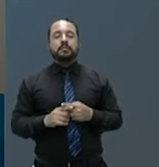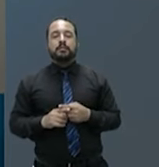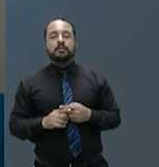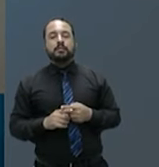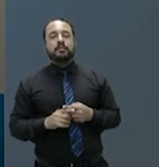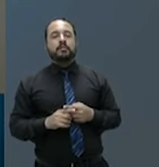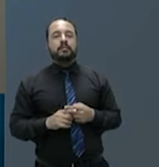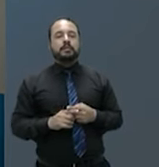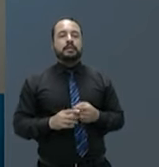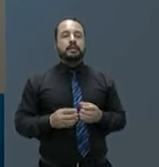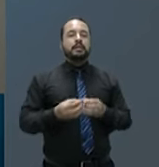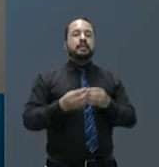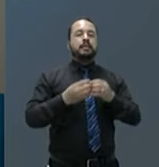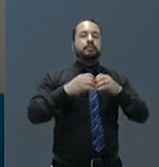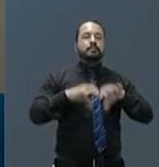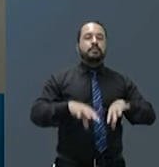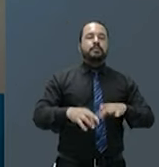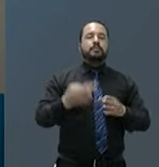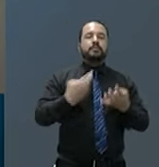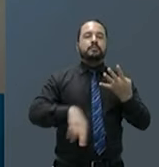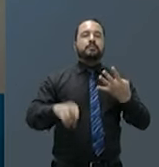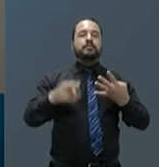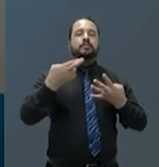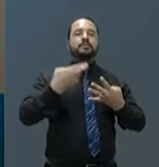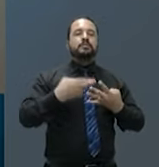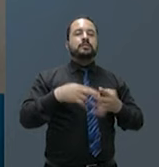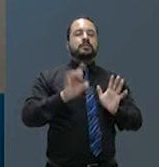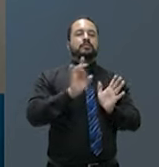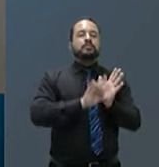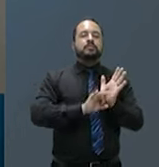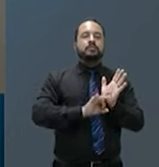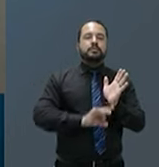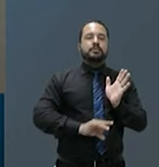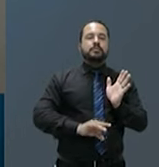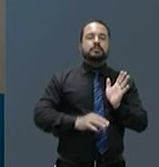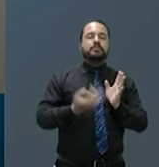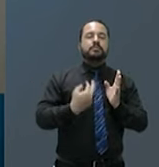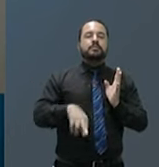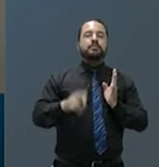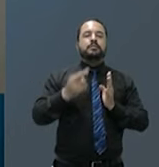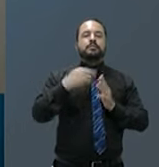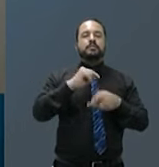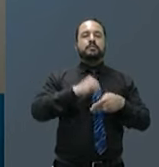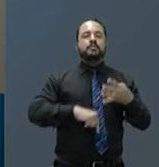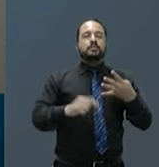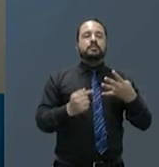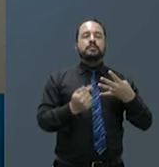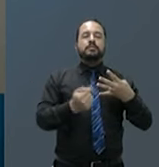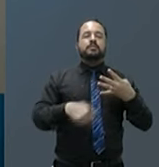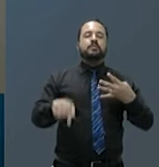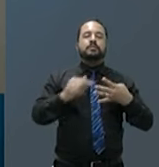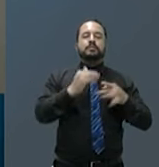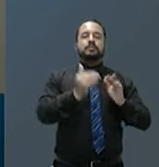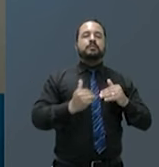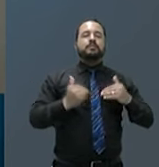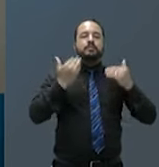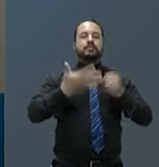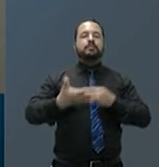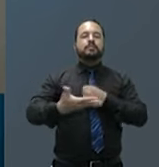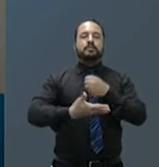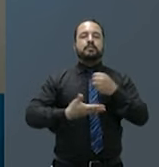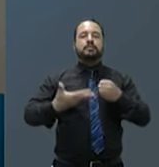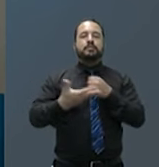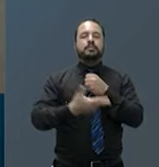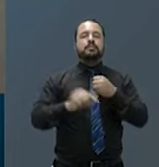abusos do direito ao recurso, mas a própria função uniformizadora das instâncias superiores, que está alicerçada no princípio da